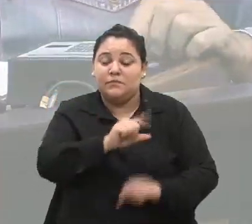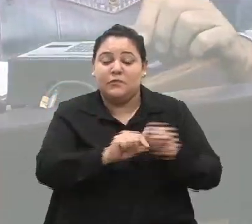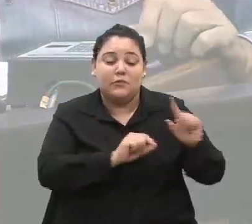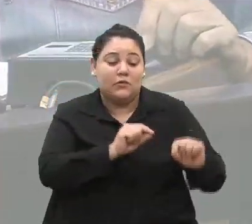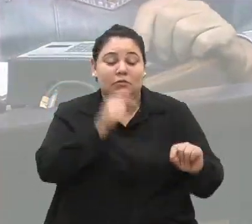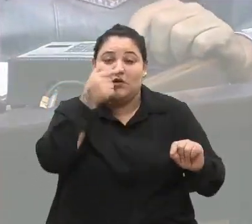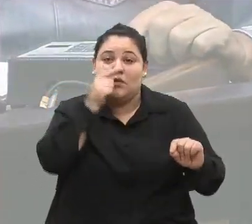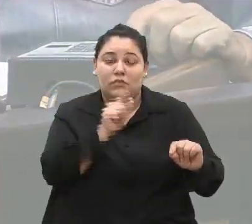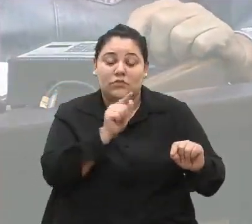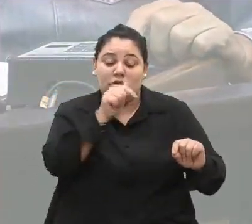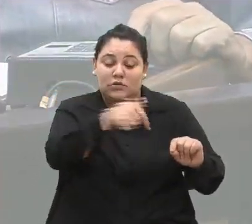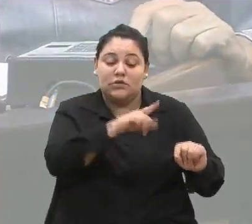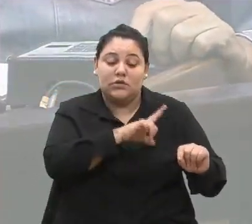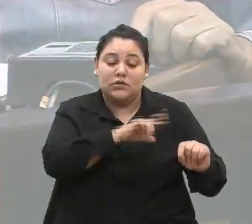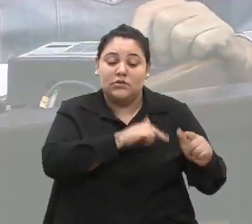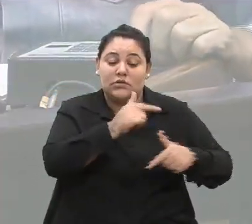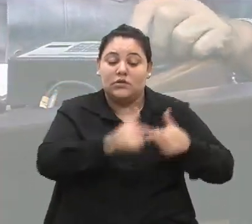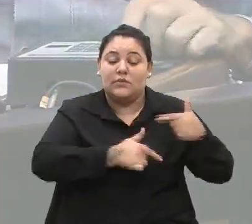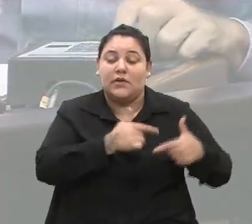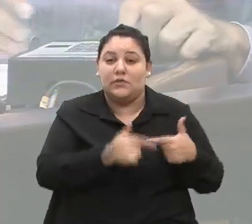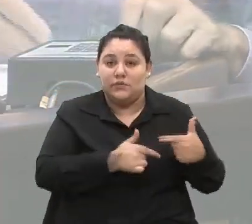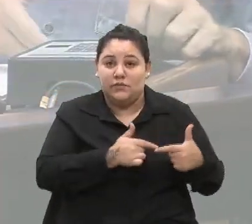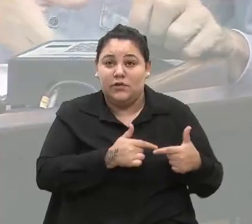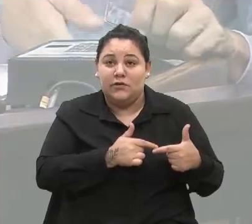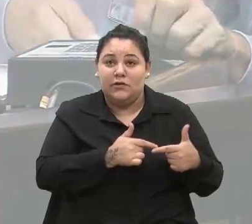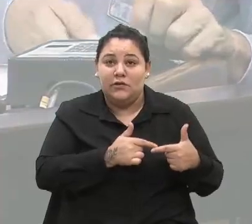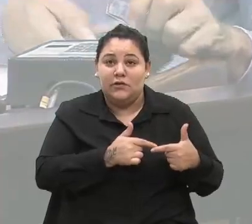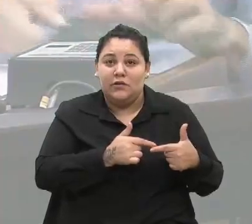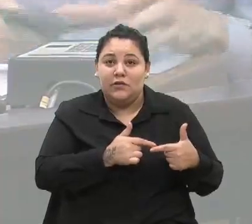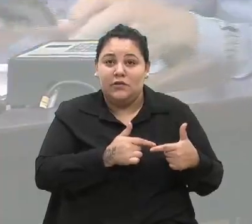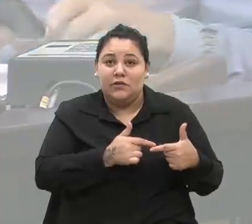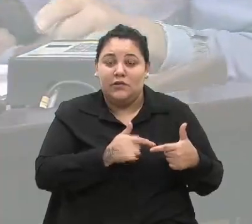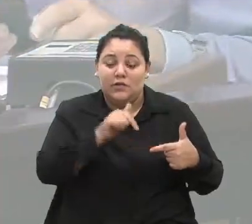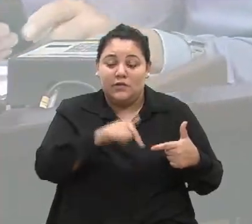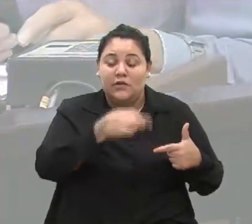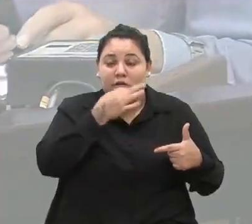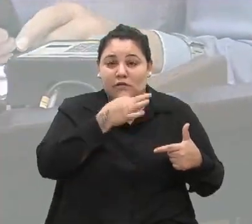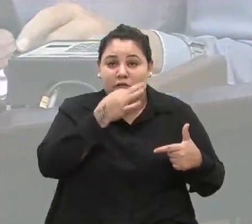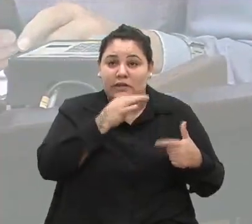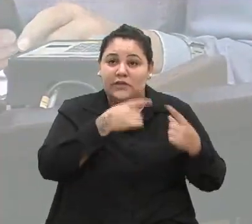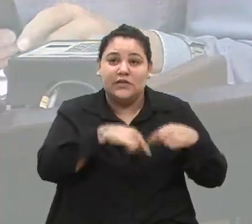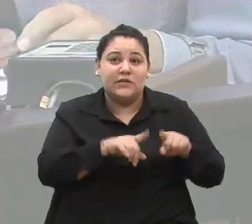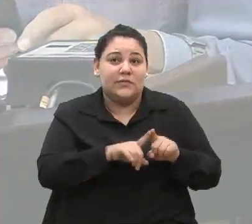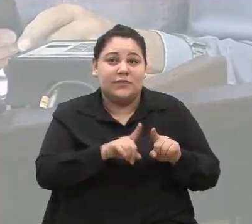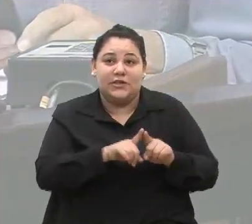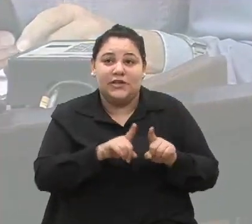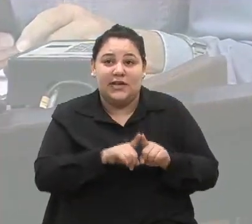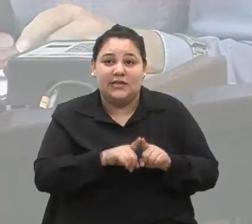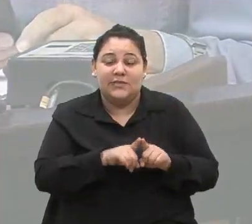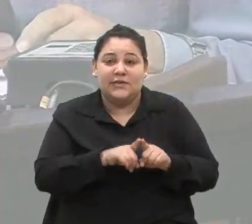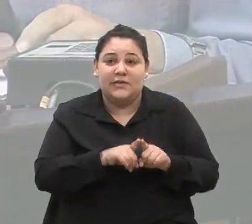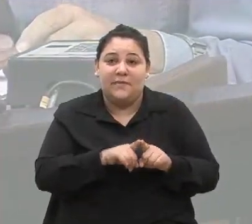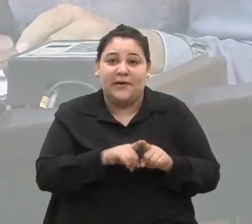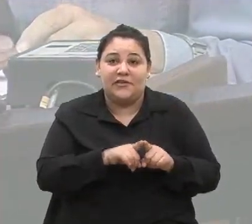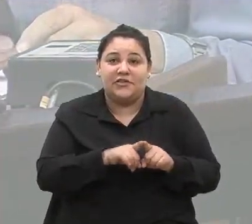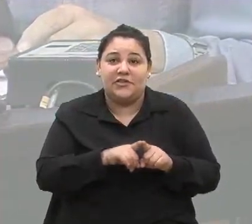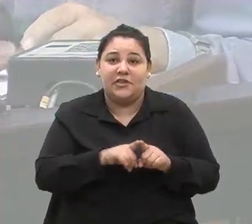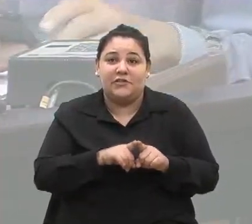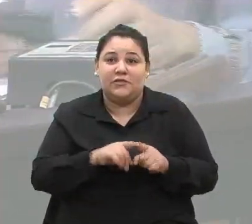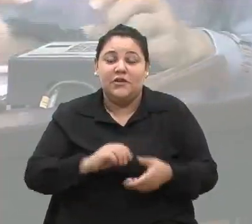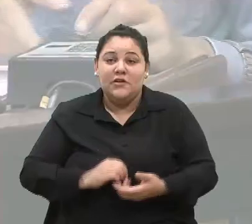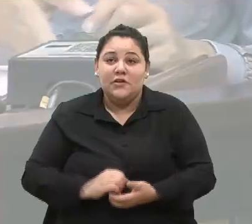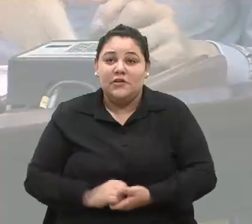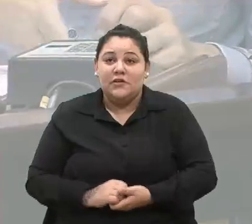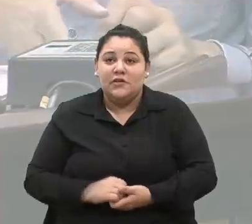obtermos esse serviço aqui na cidade de Caxias do Sul. E é isso que a gente precisa aqui pontuar, dos esforços